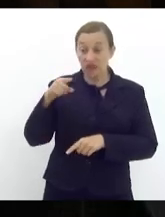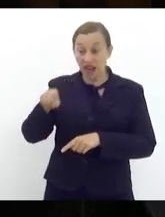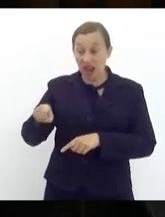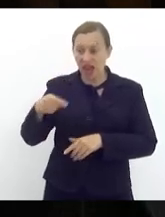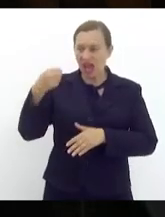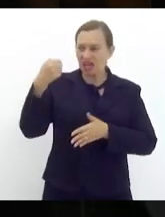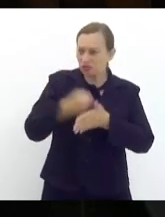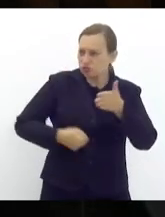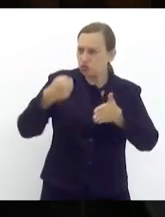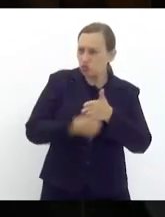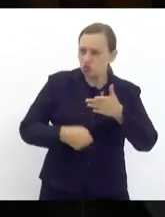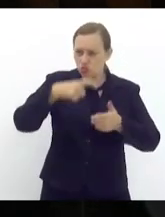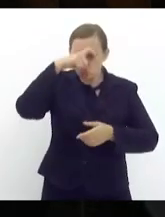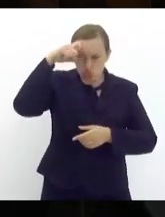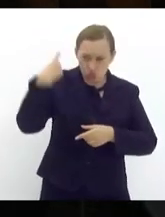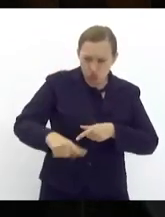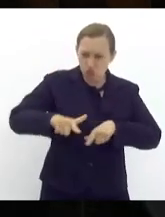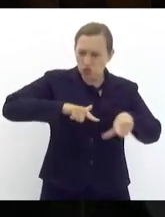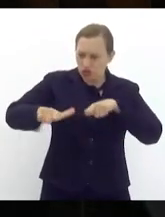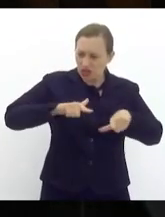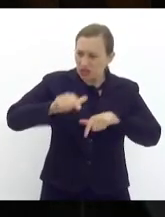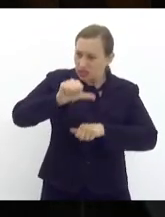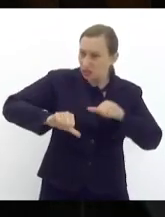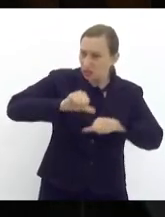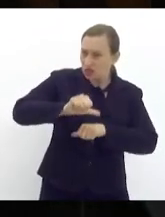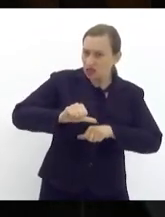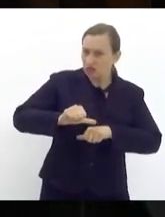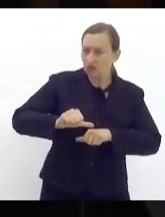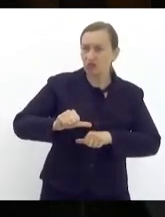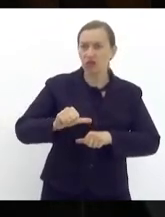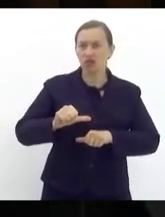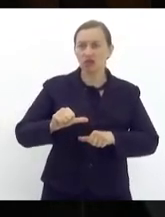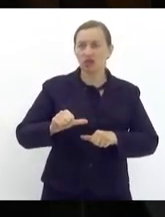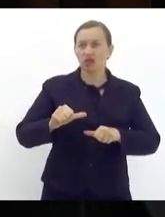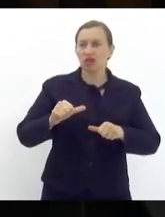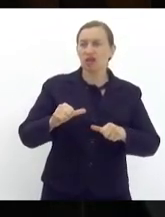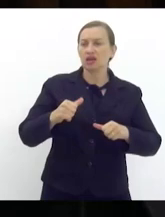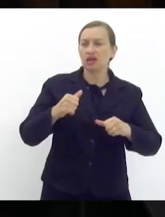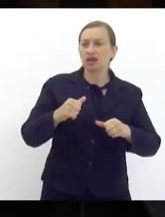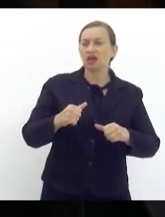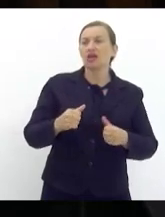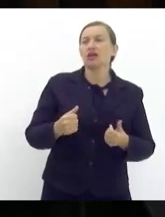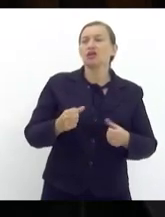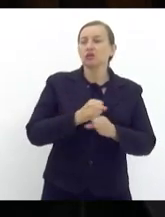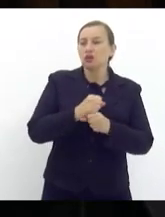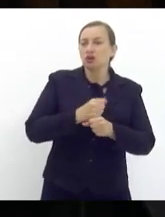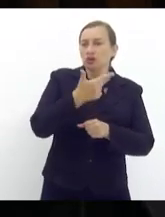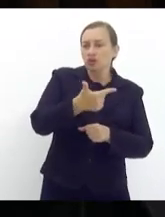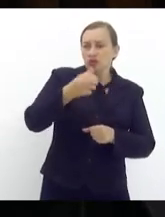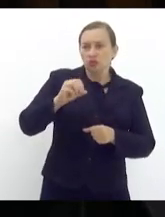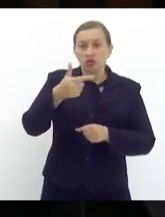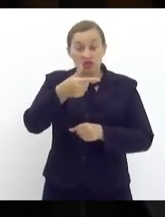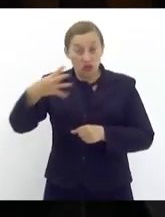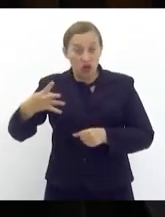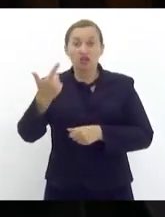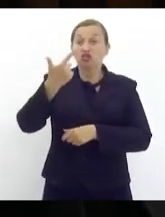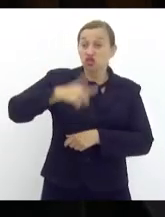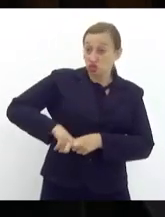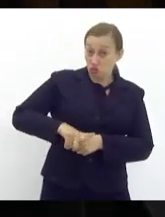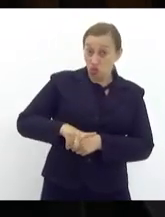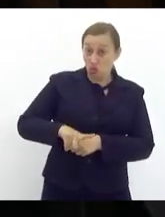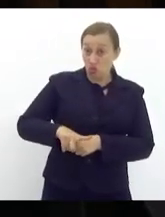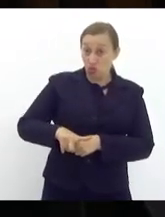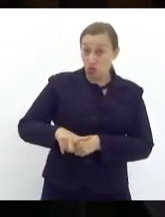está mudando de verdade a cara dessa cidade, no ano de 2024, novamente vai dar